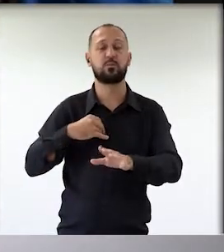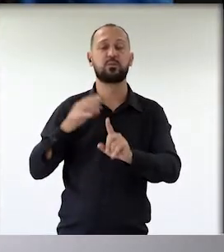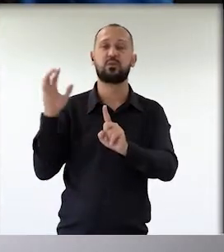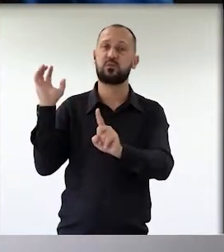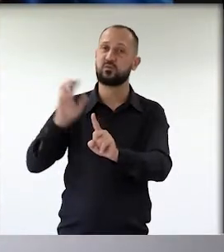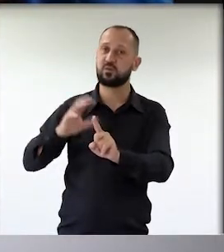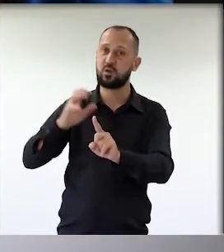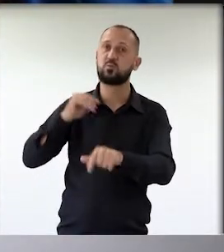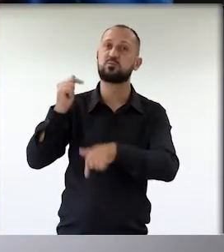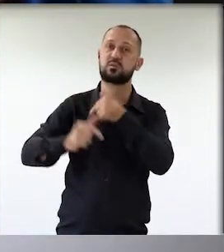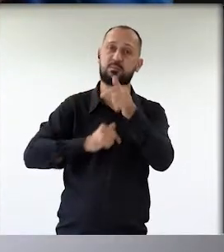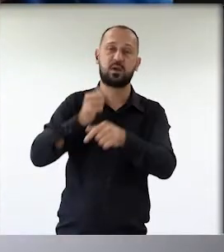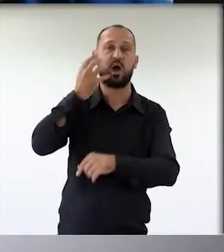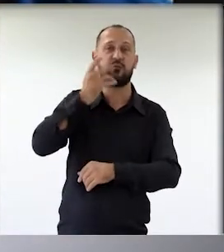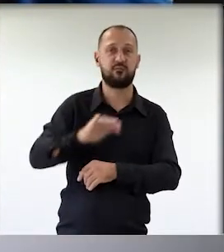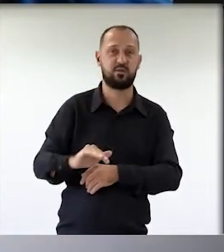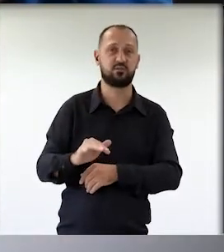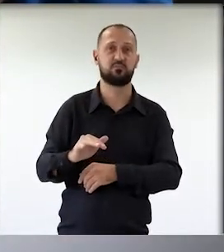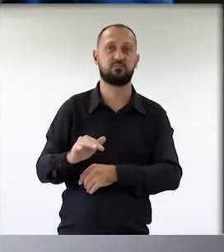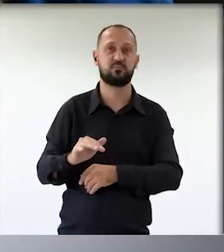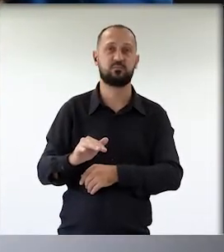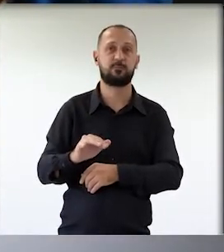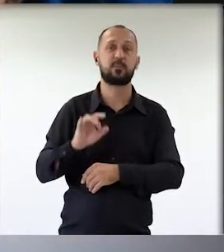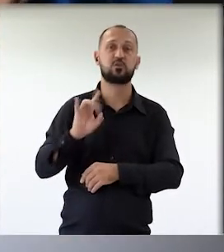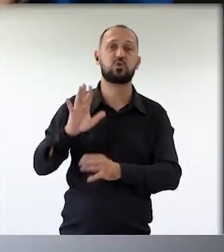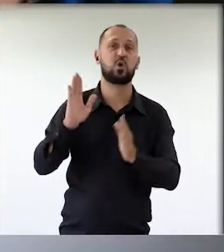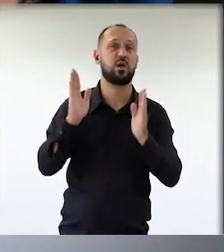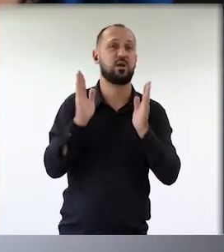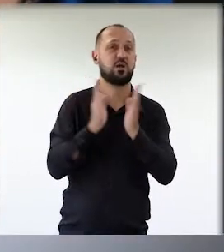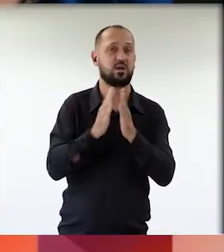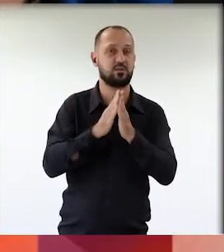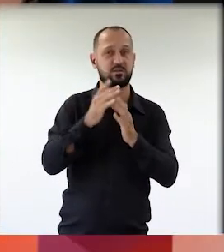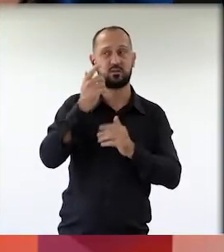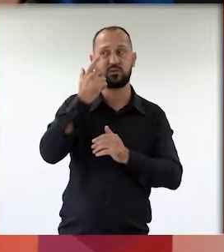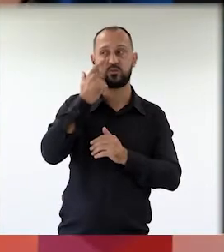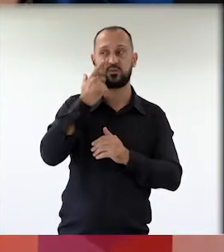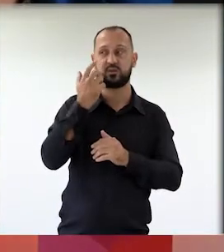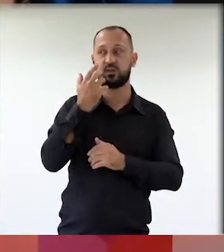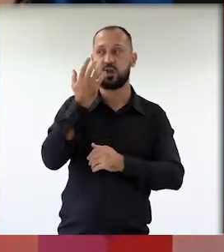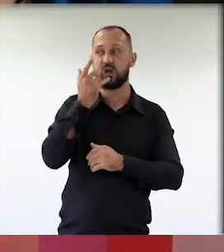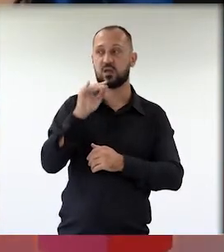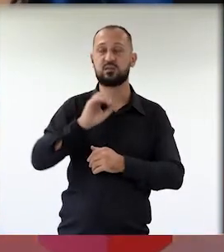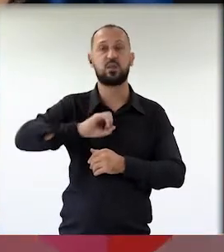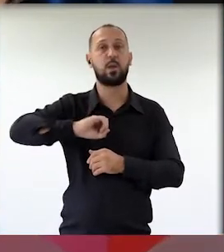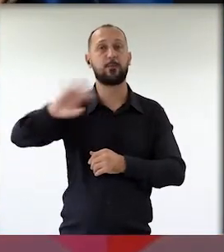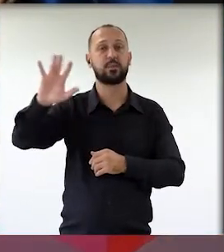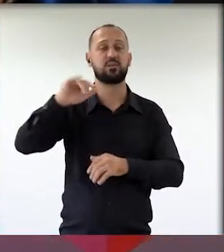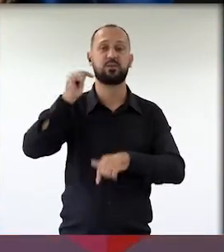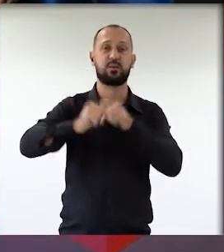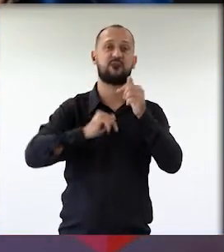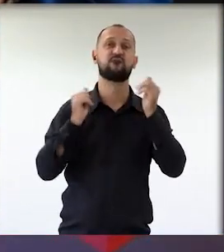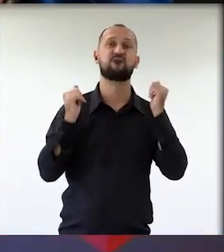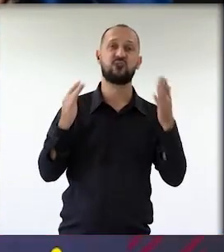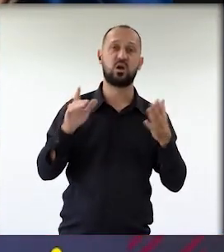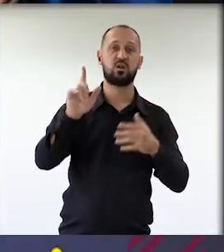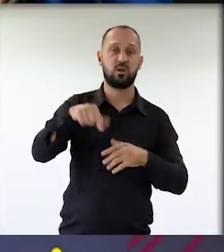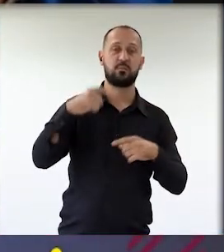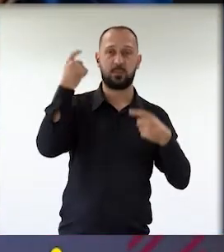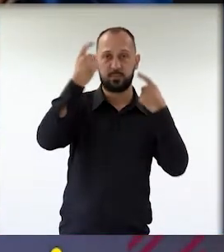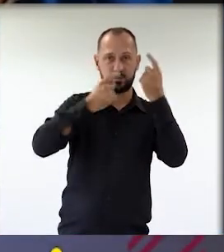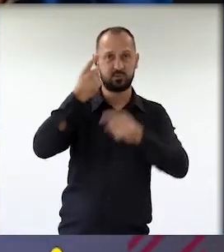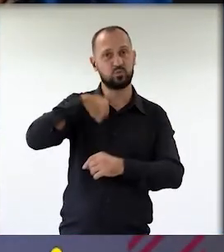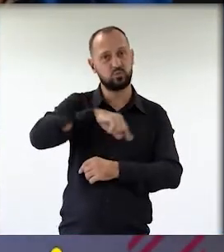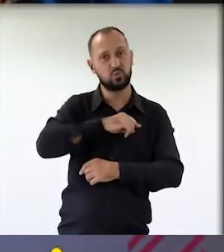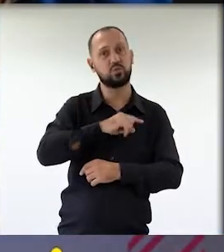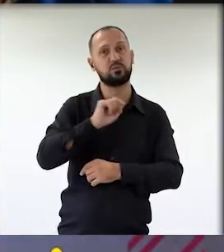precisando ficar em casa, estão sendo submetidas, muitas delas, ao trabalho infantil, não só em casa, né? A gente tem visto também muitas crianças indo para a rua. Então, é